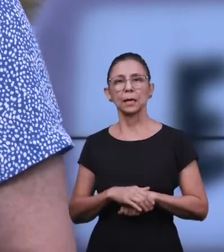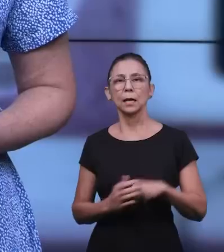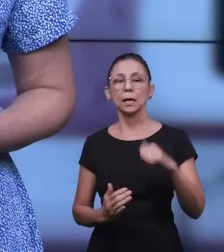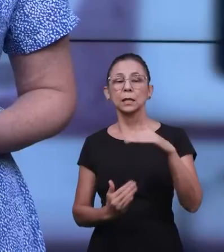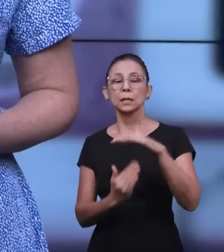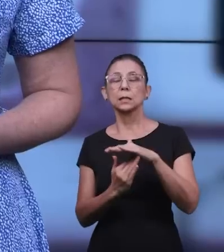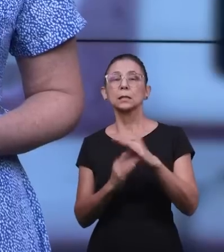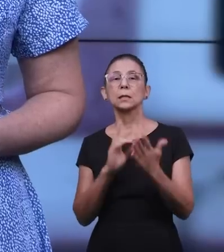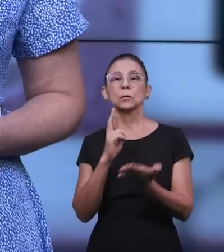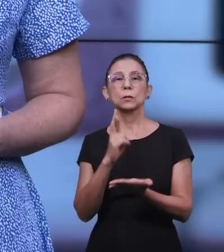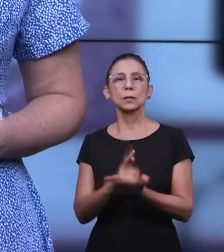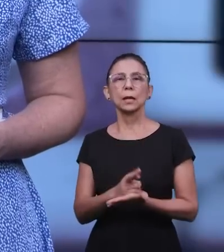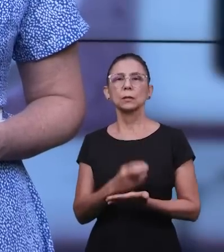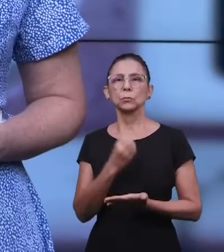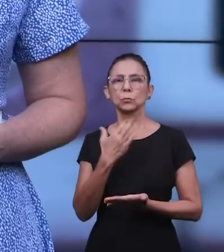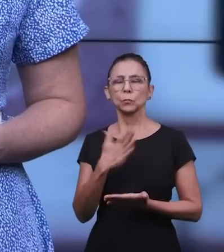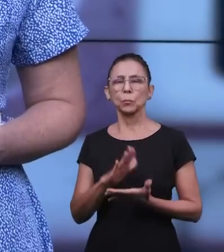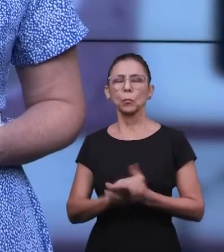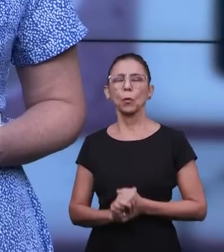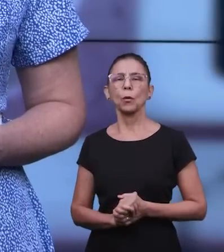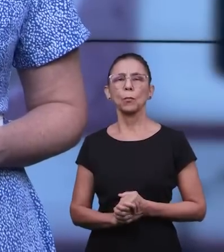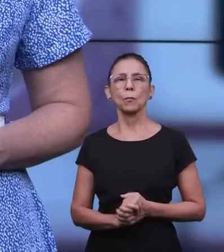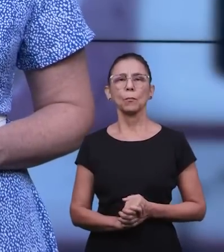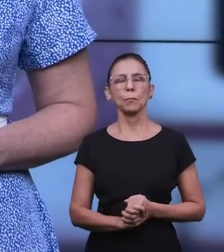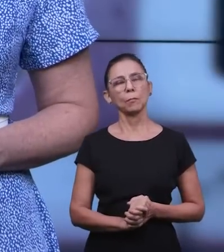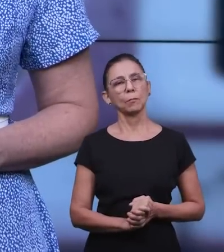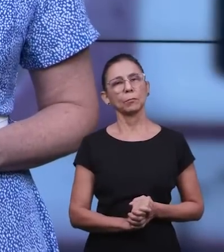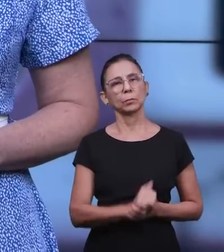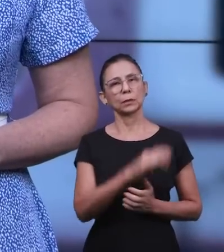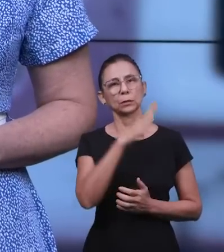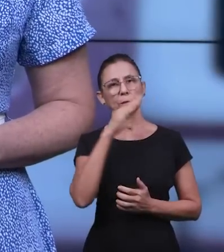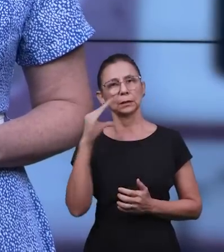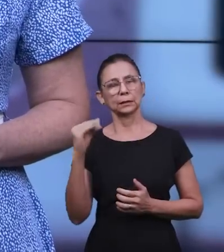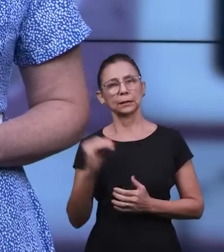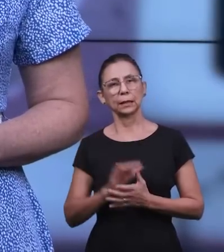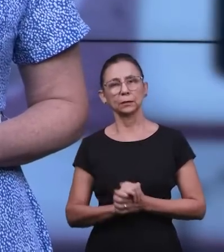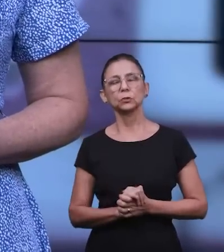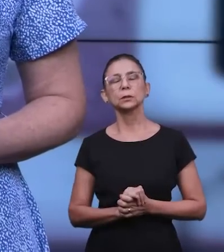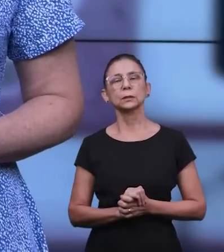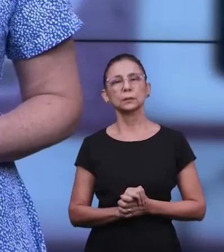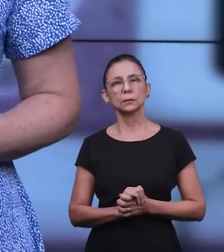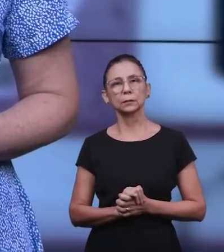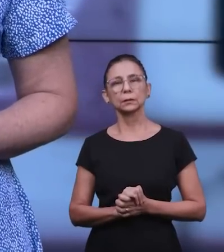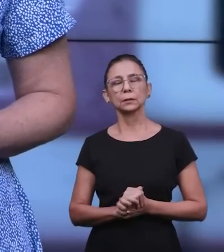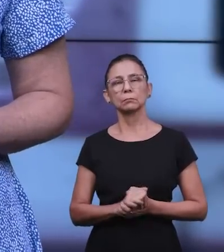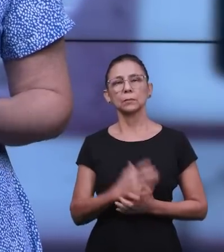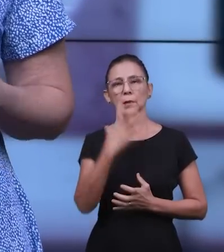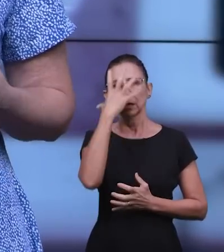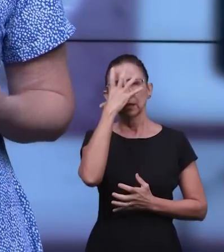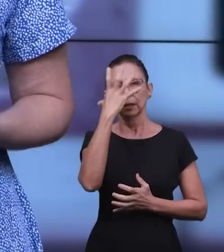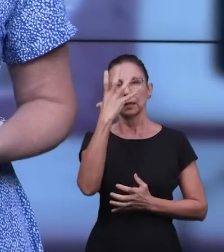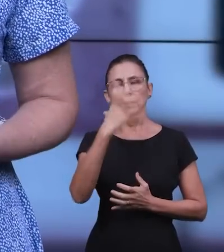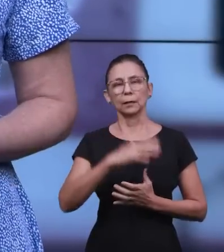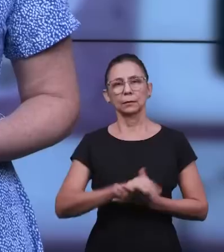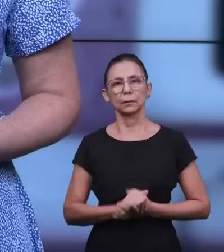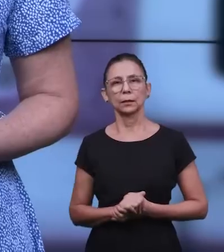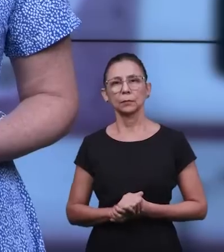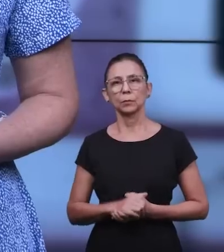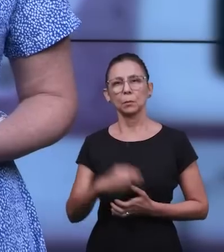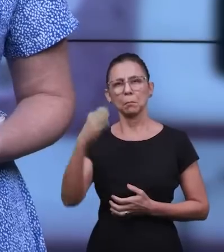limite para a formação do caráter dos nossos adolescentes, pois ainda possuem um cérebro